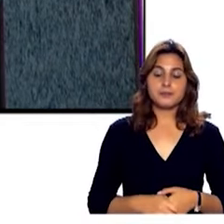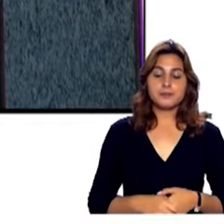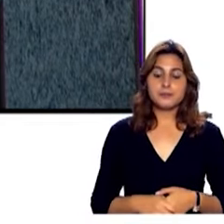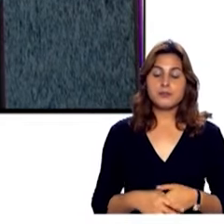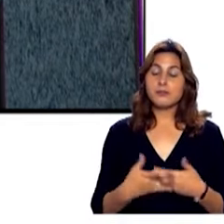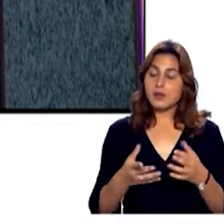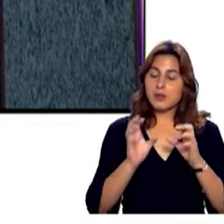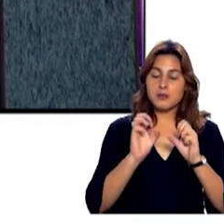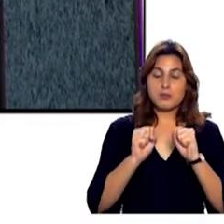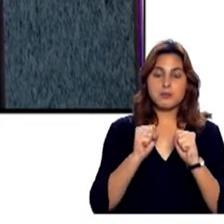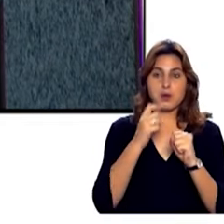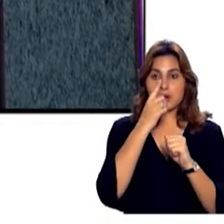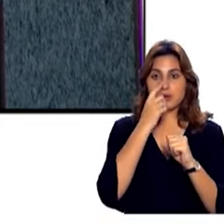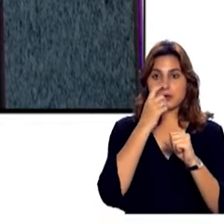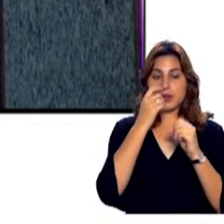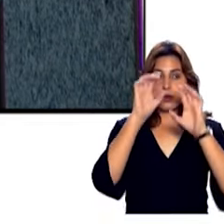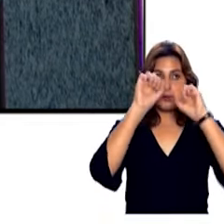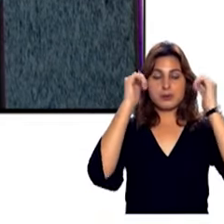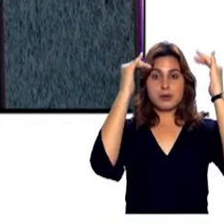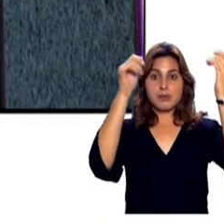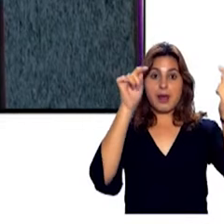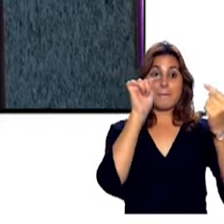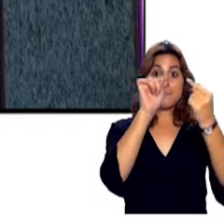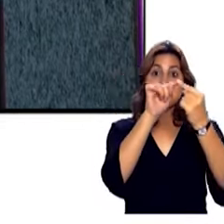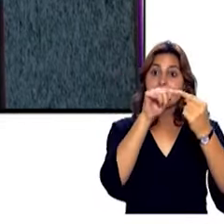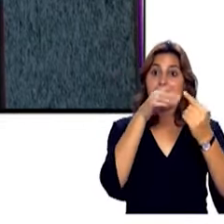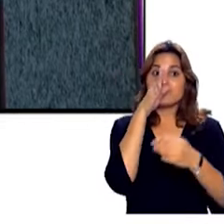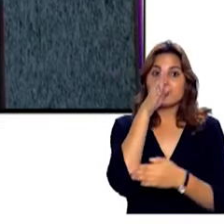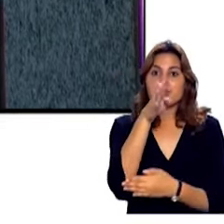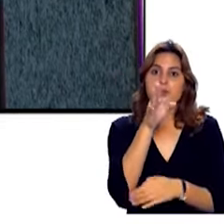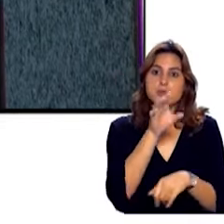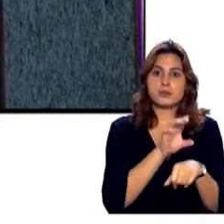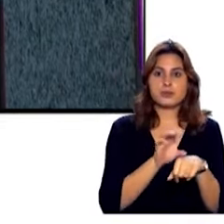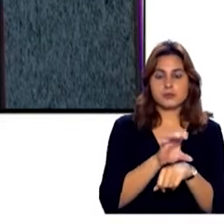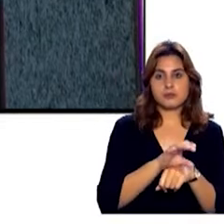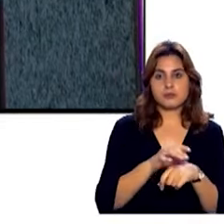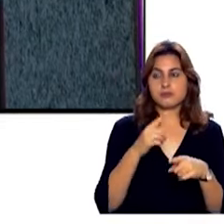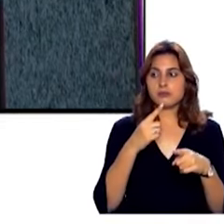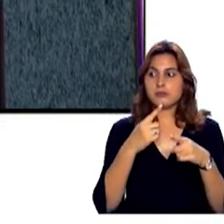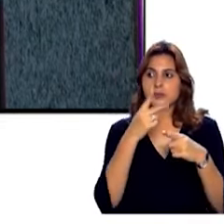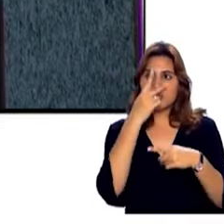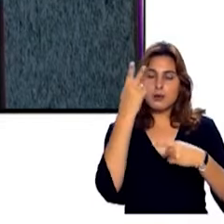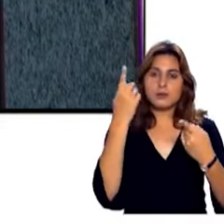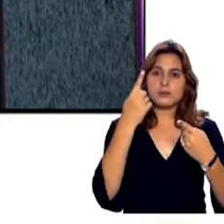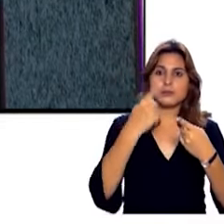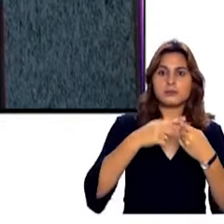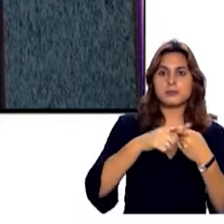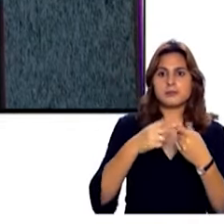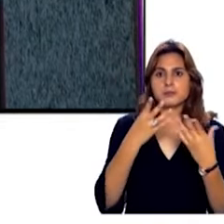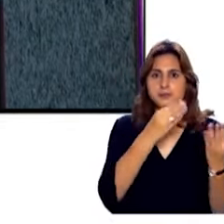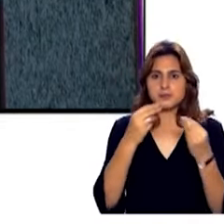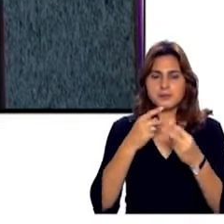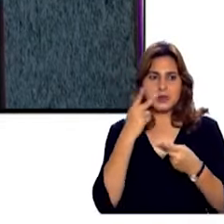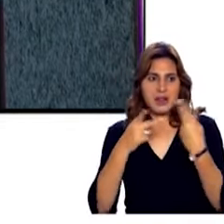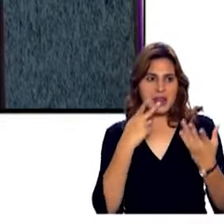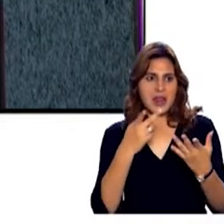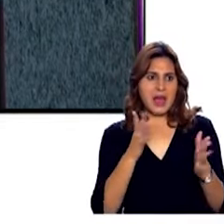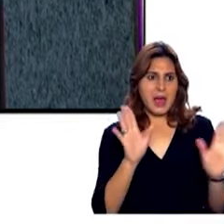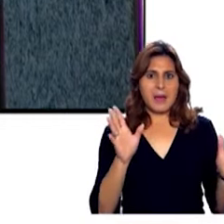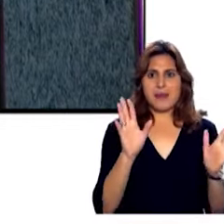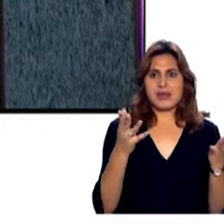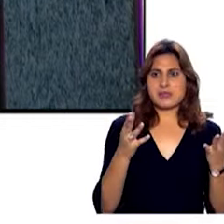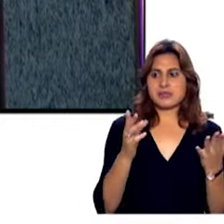tribunal aplicar diretamente a constituição porque muitos dizem Ah tá mas se você tá dizendo que não cabe recurso